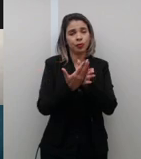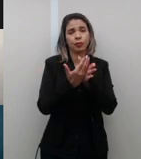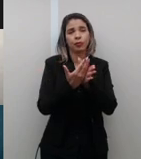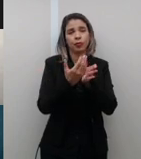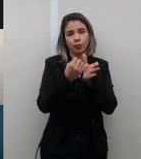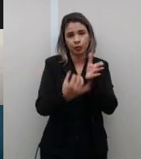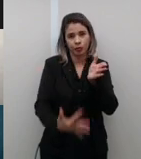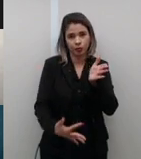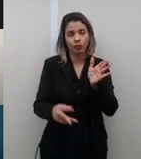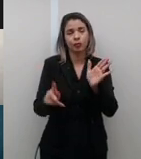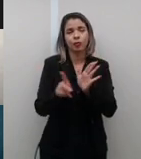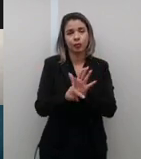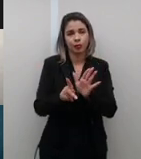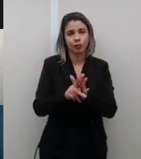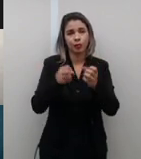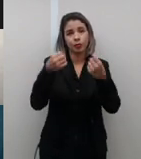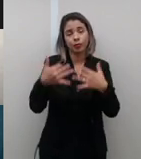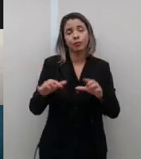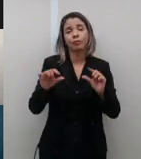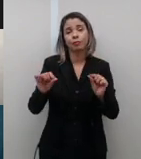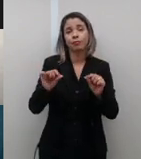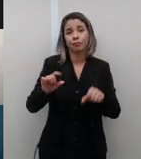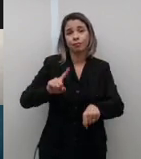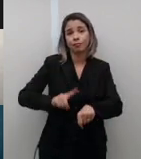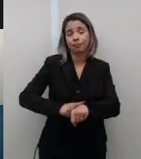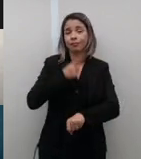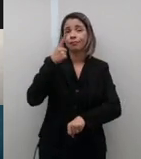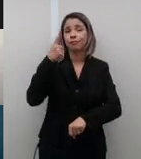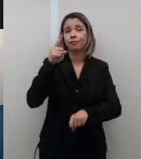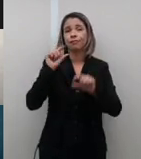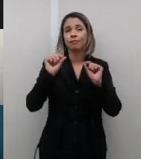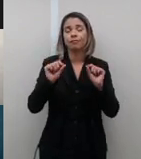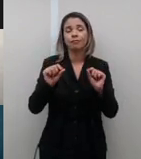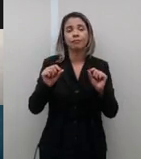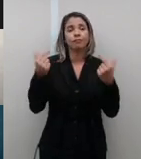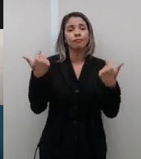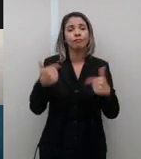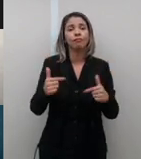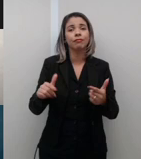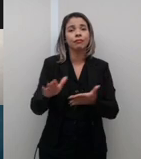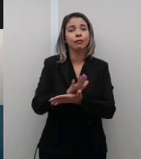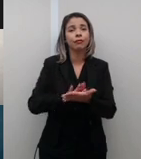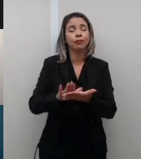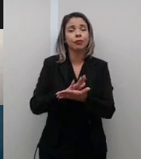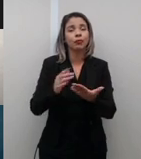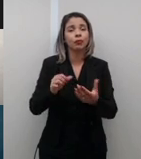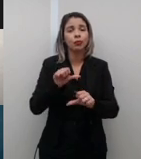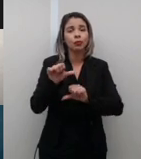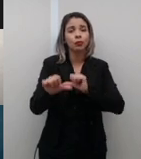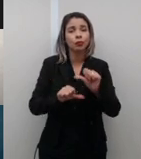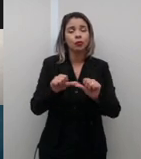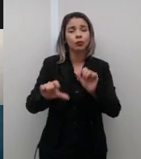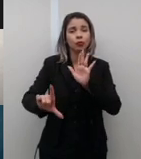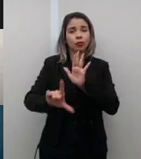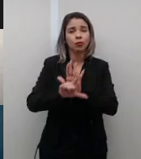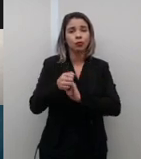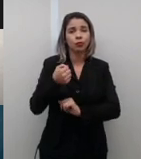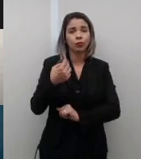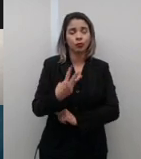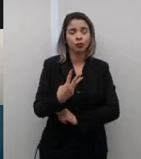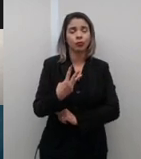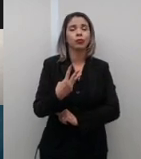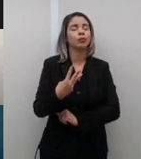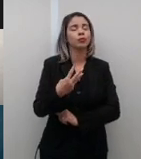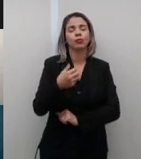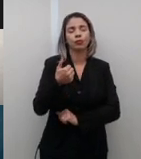julgamento, alegando-se pela primeira vez omissão quanto às alterações introduzidas pela Lei 14.230 de 2021, a Lei de